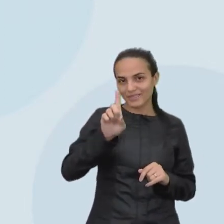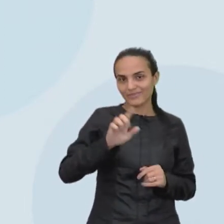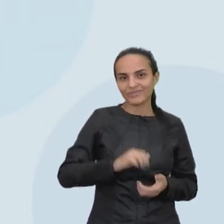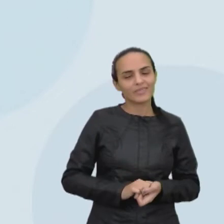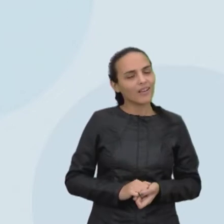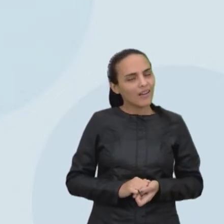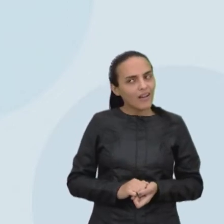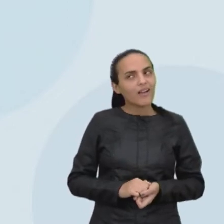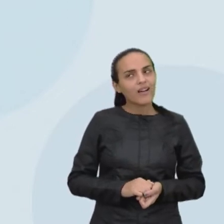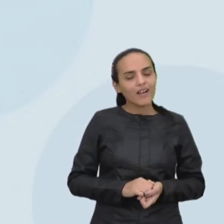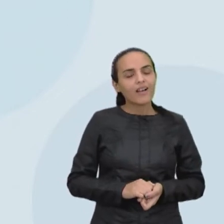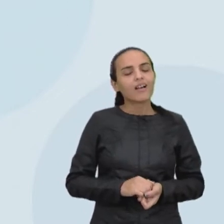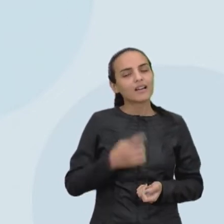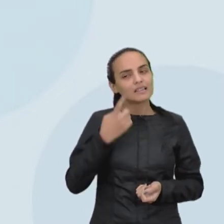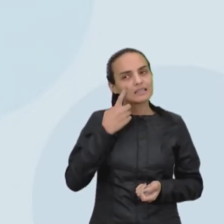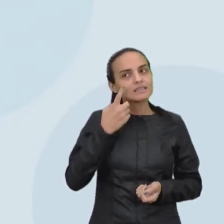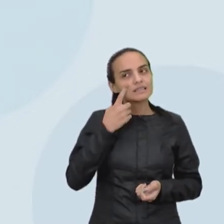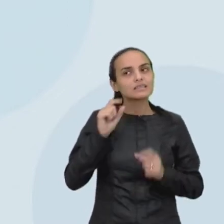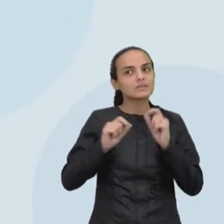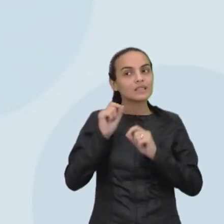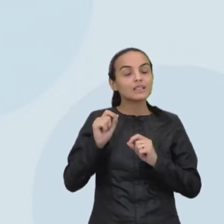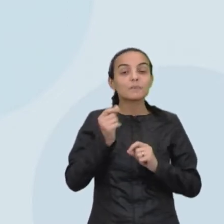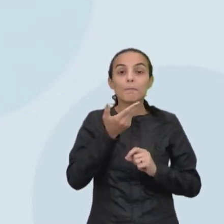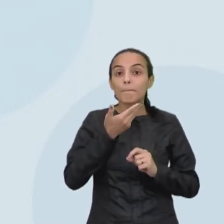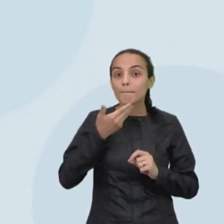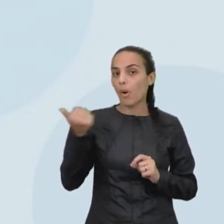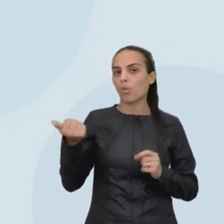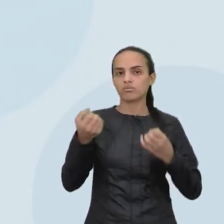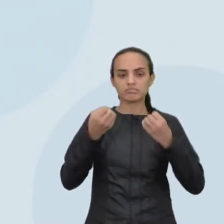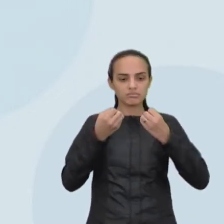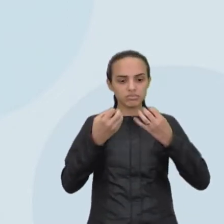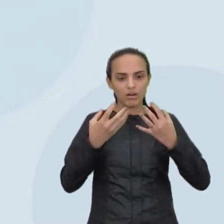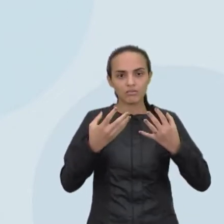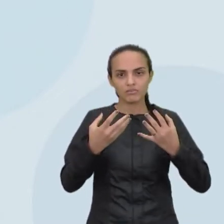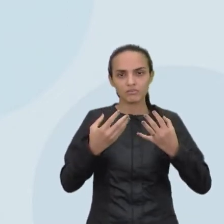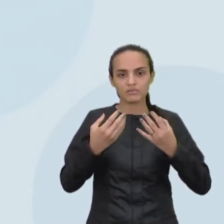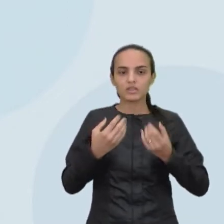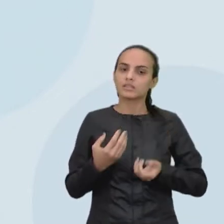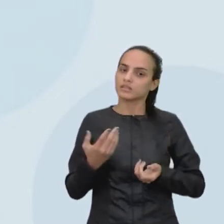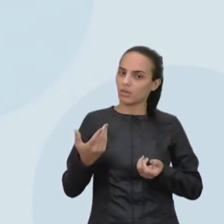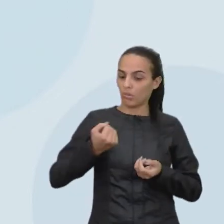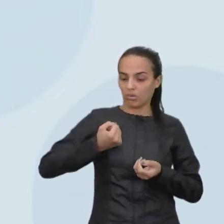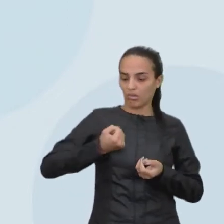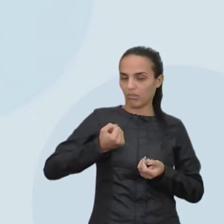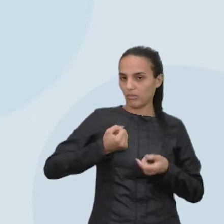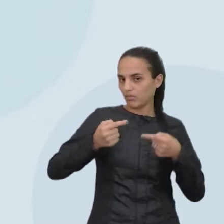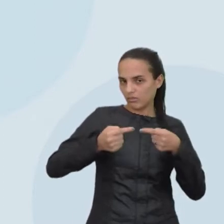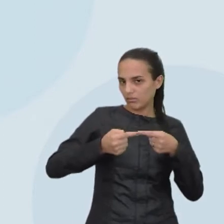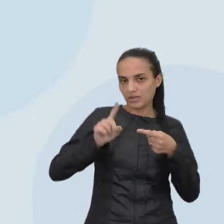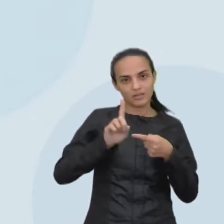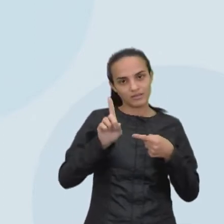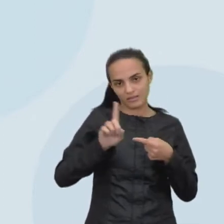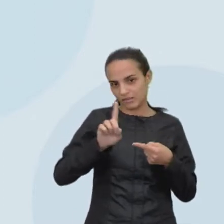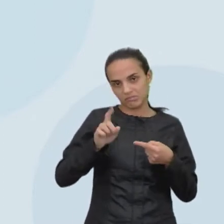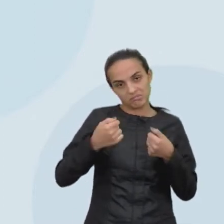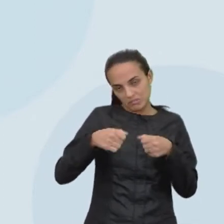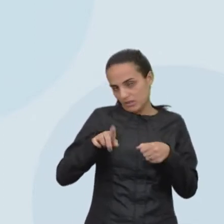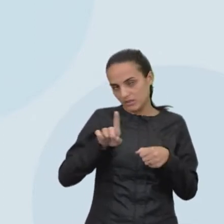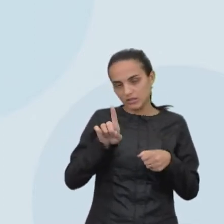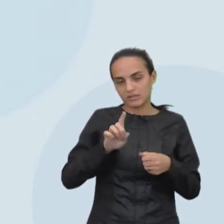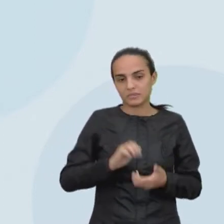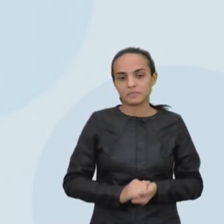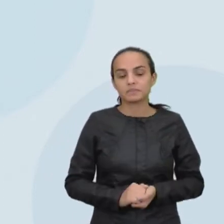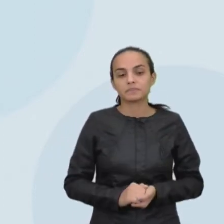Ah, professor, então eu estou falando do quê? De qualidade. Ah, se estou falando de qualidade, então não entra número nessa história. Não necessariamente, tá